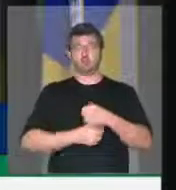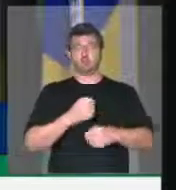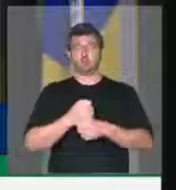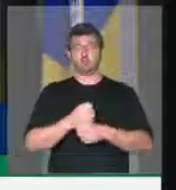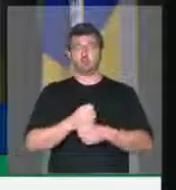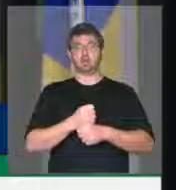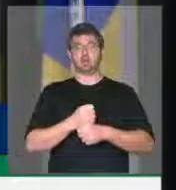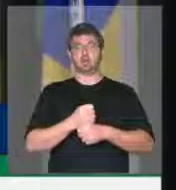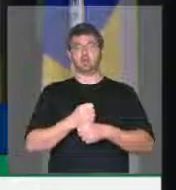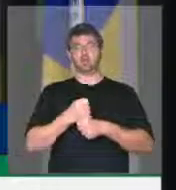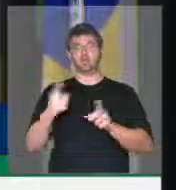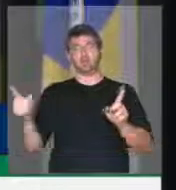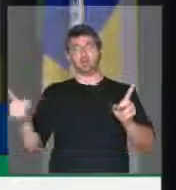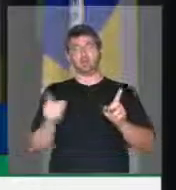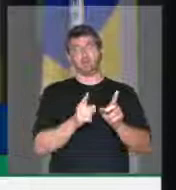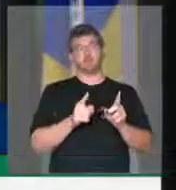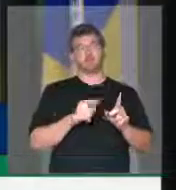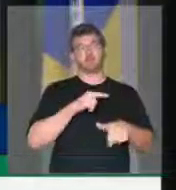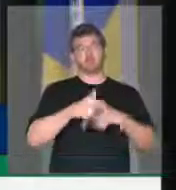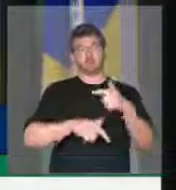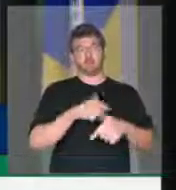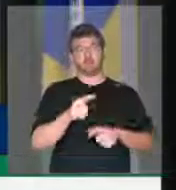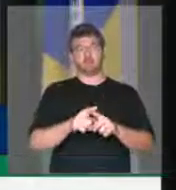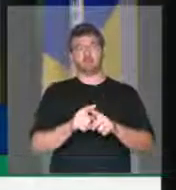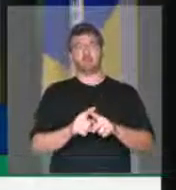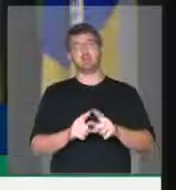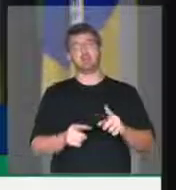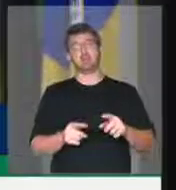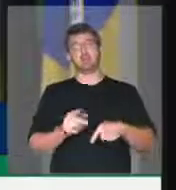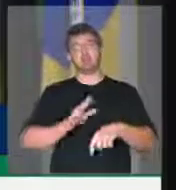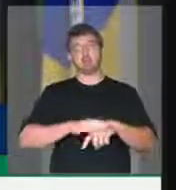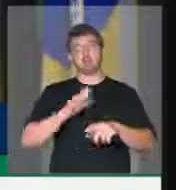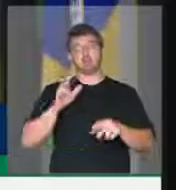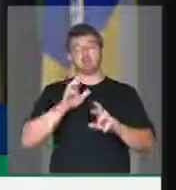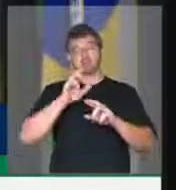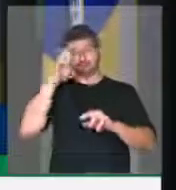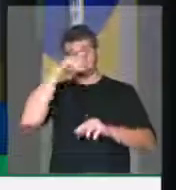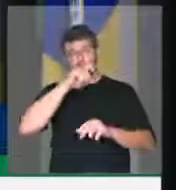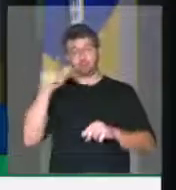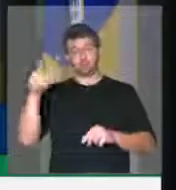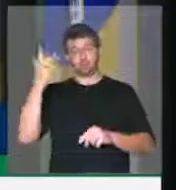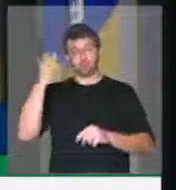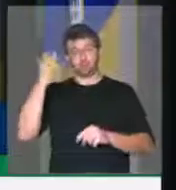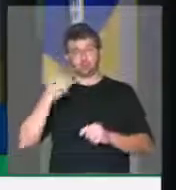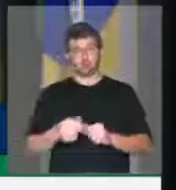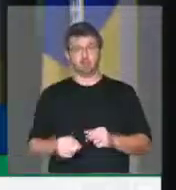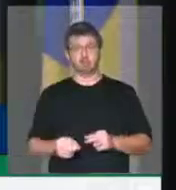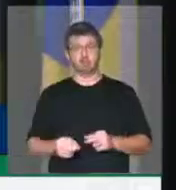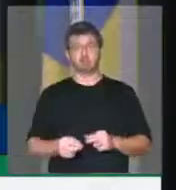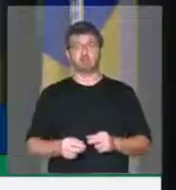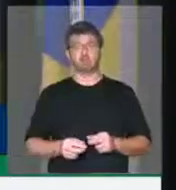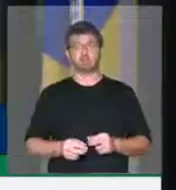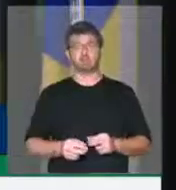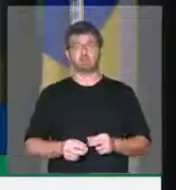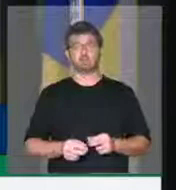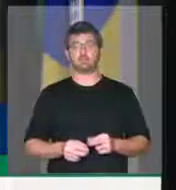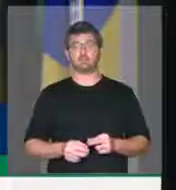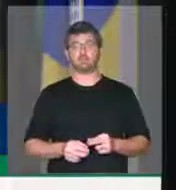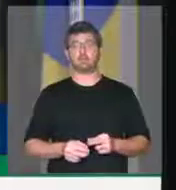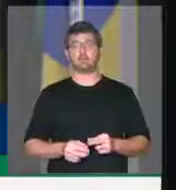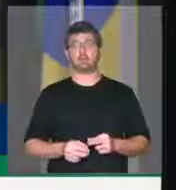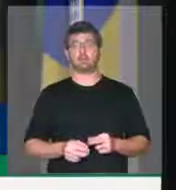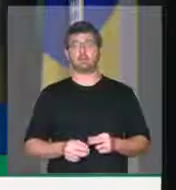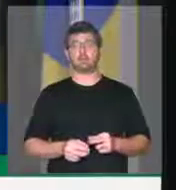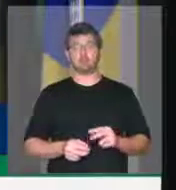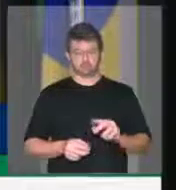mais curto e provavelmente mais tenso do que o habitual. Uma complicação adicional será o enfrentamento do